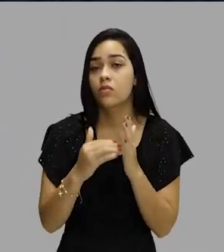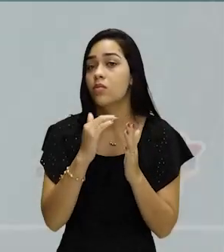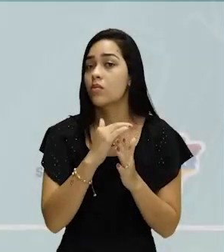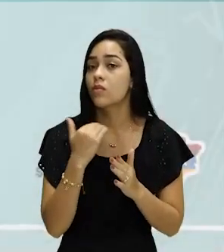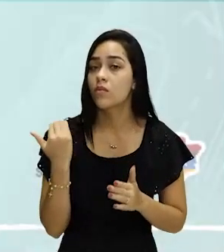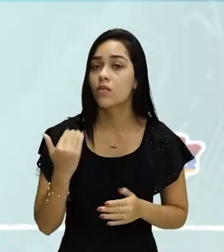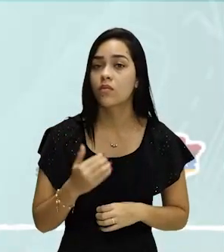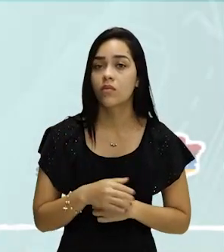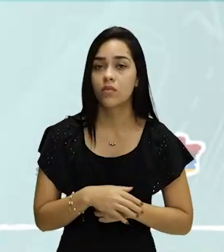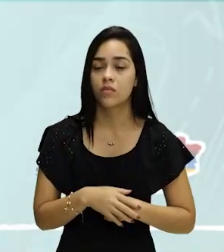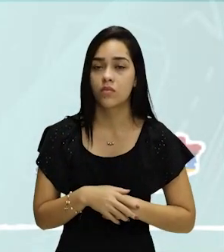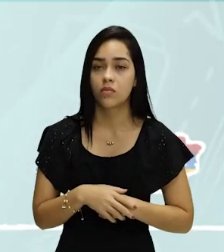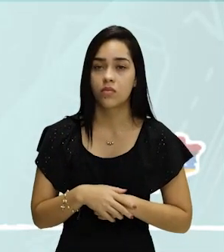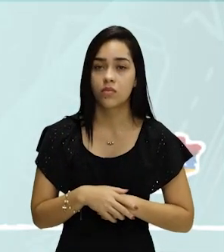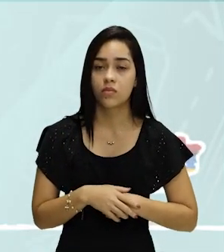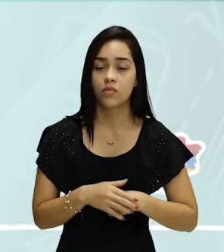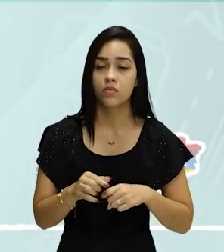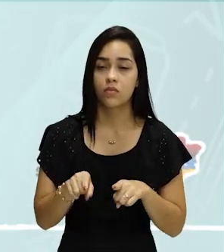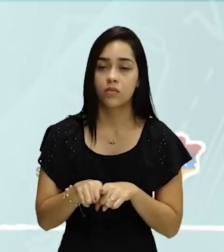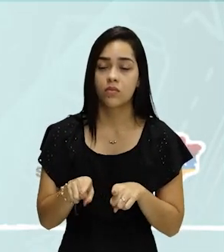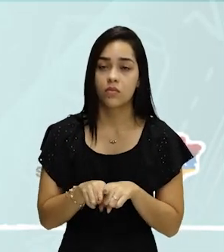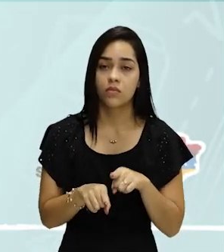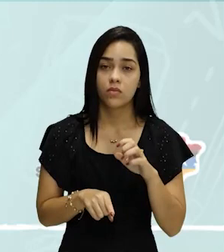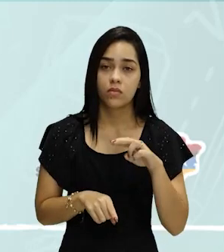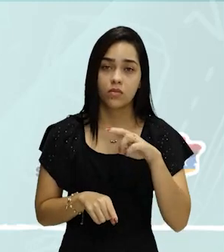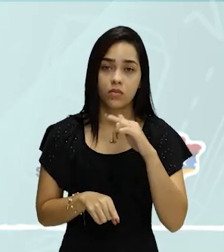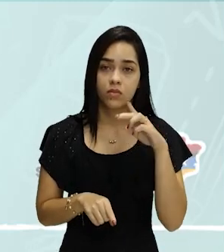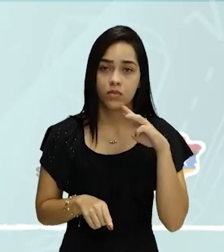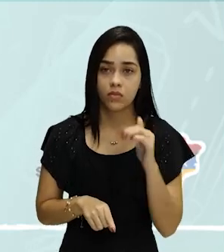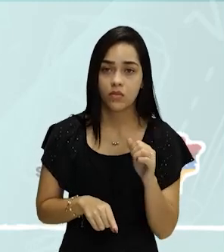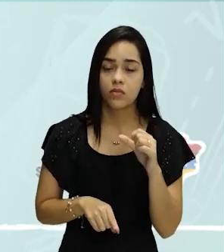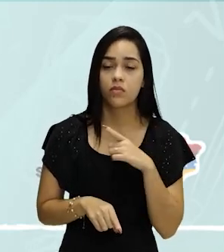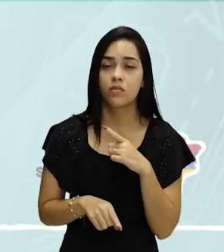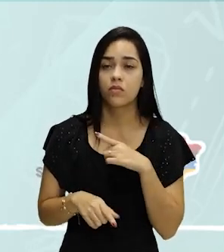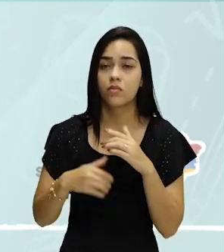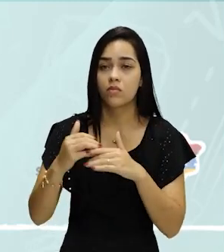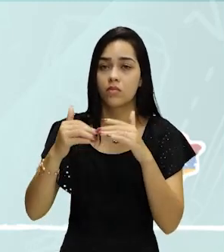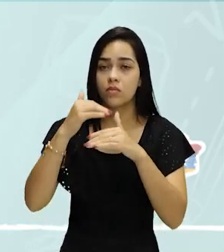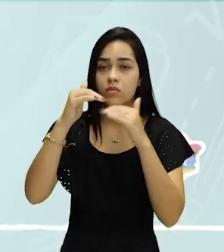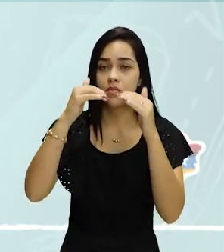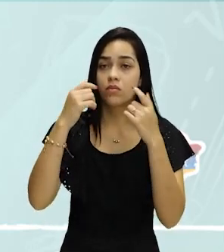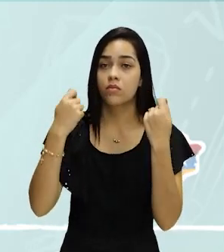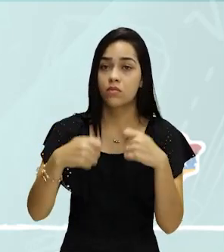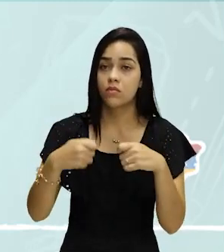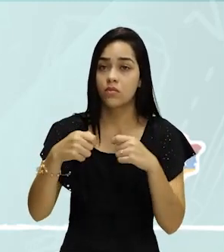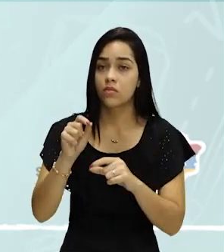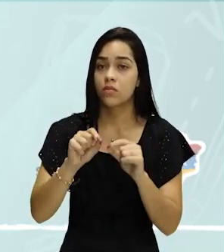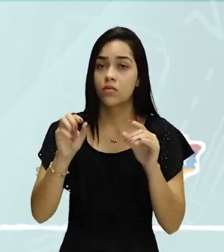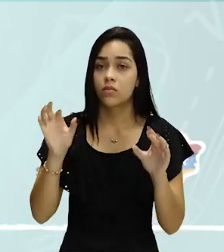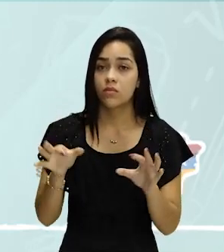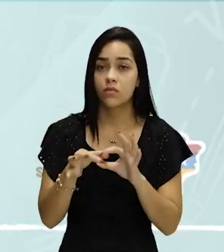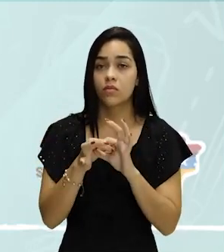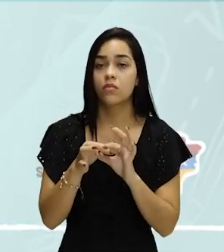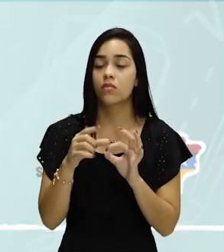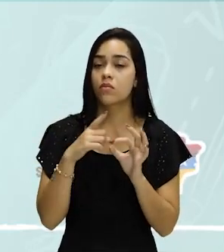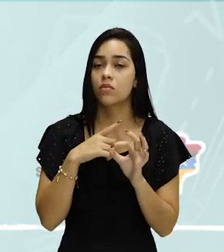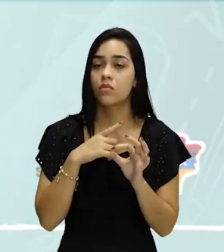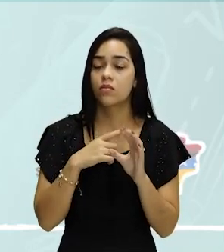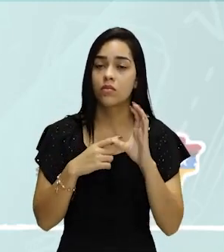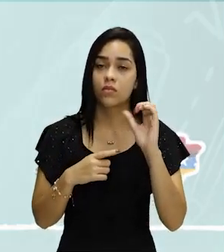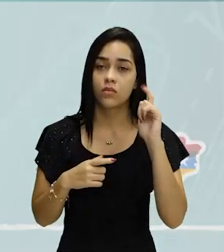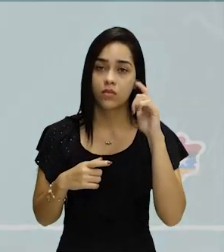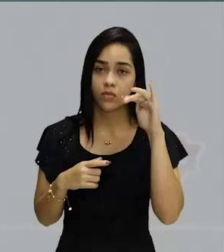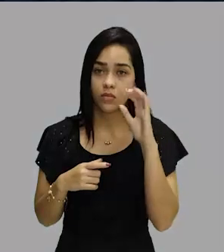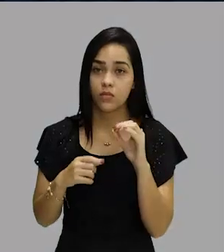pessoal. Algumas enzimas que participam do processo de coagulação precisam estar associadas com o cálcio